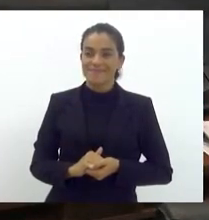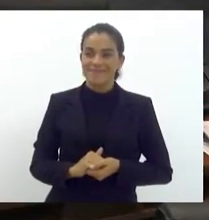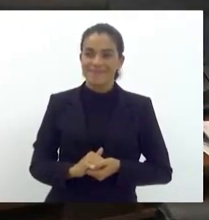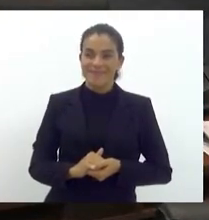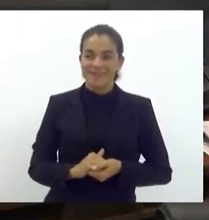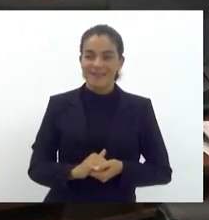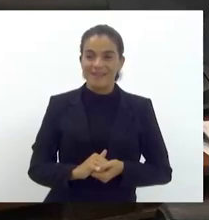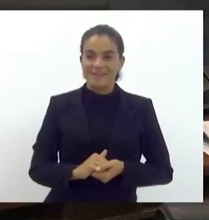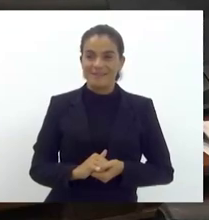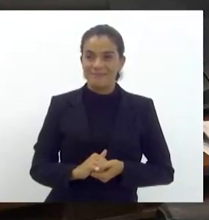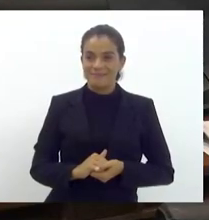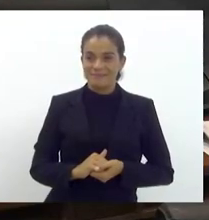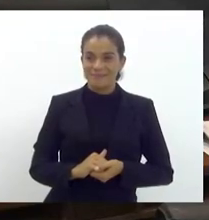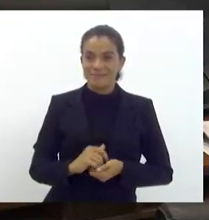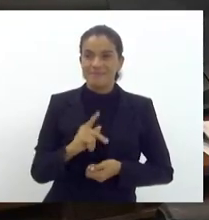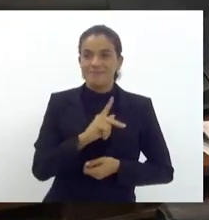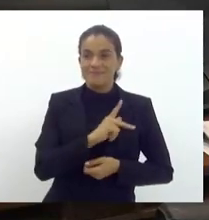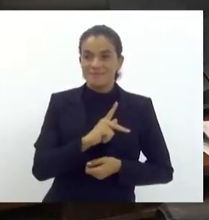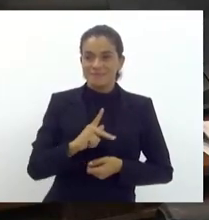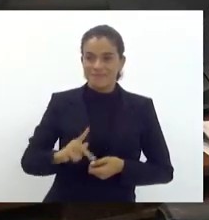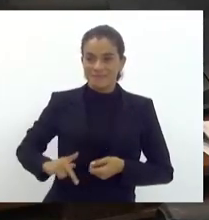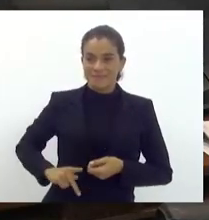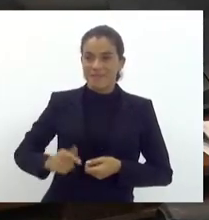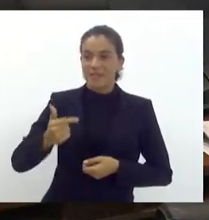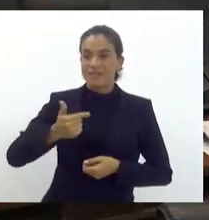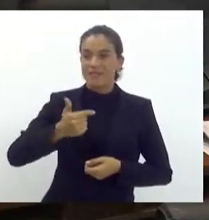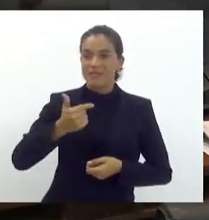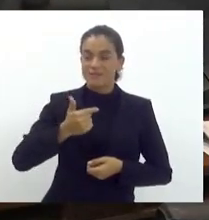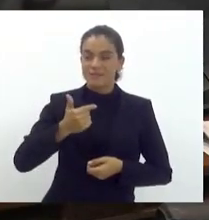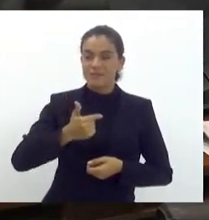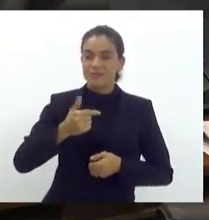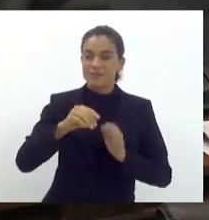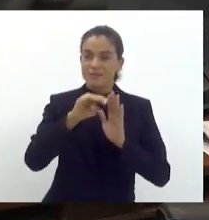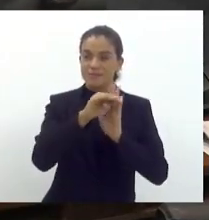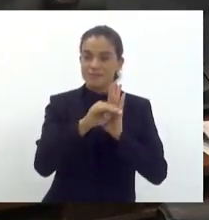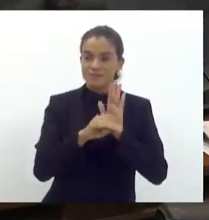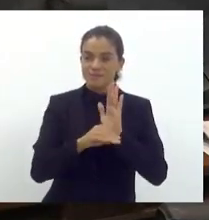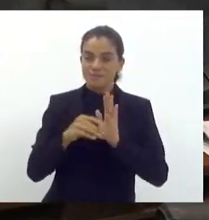a presidência procederá a segunda chamada deputada